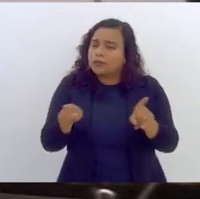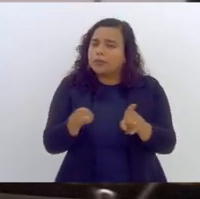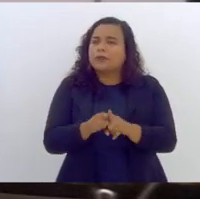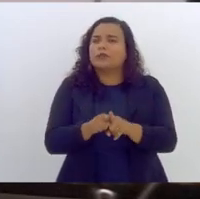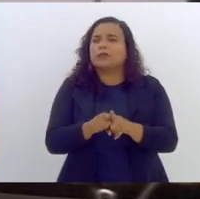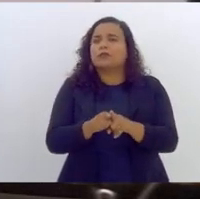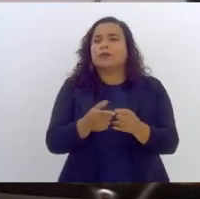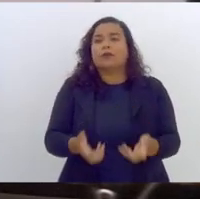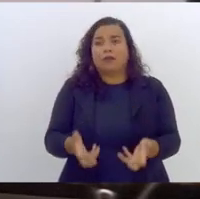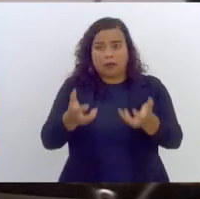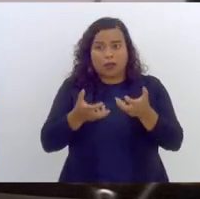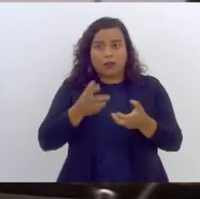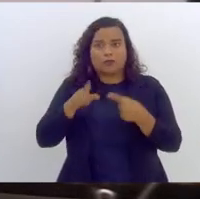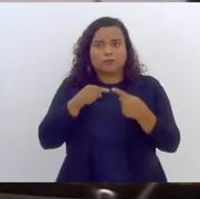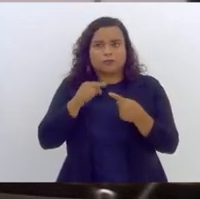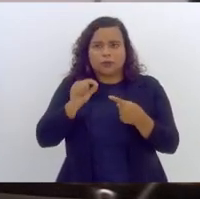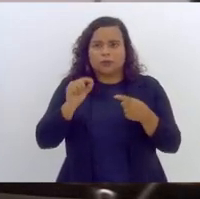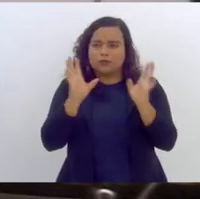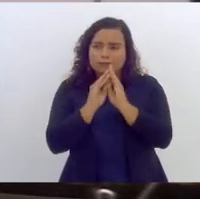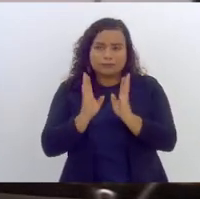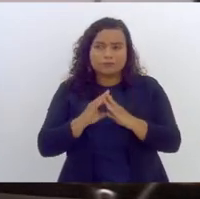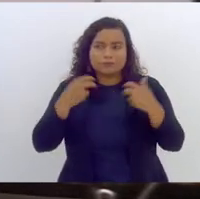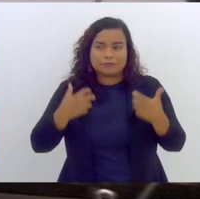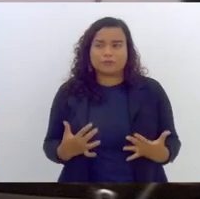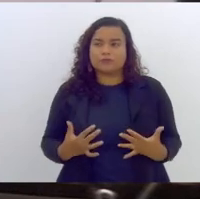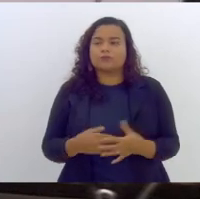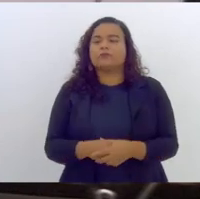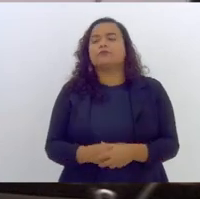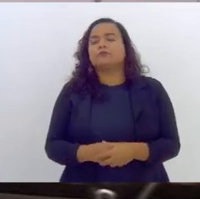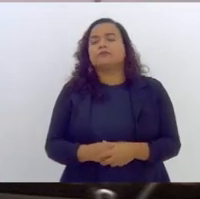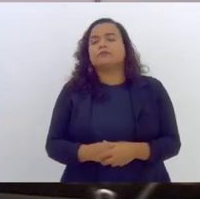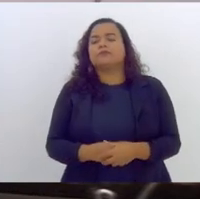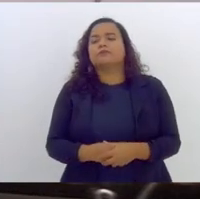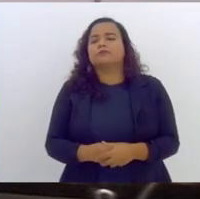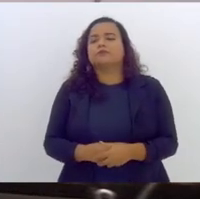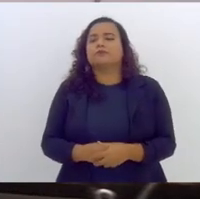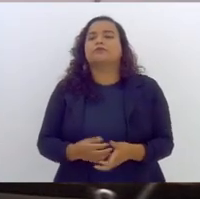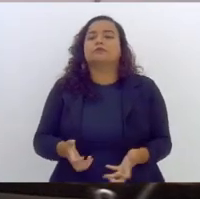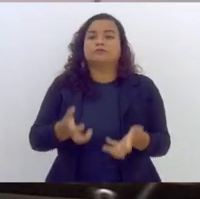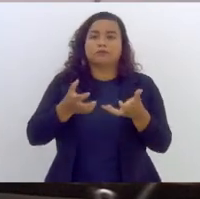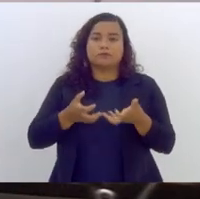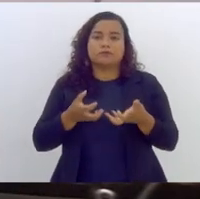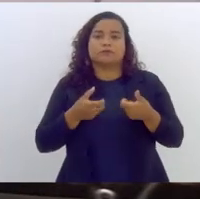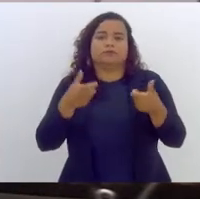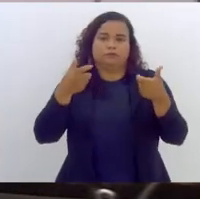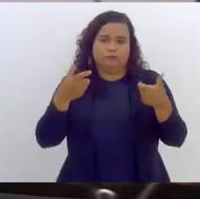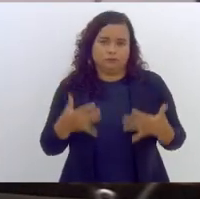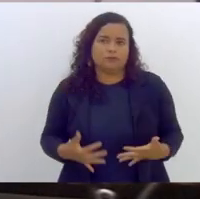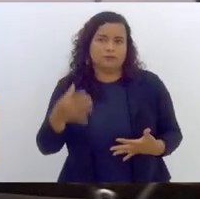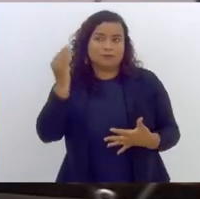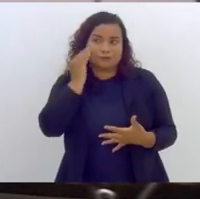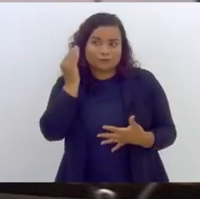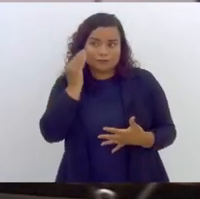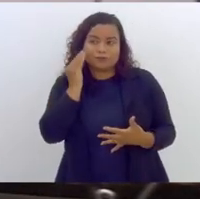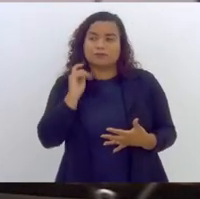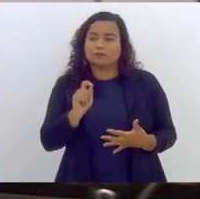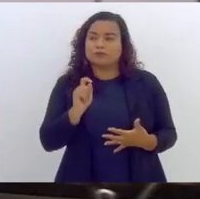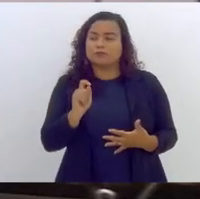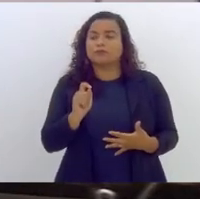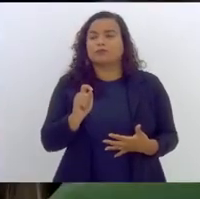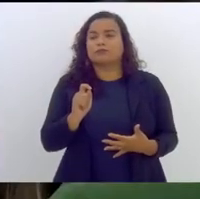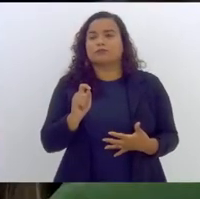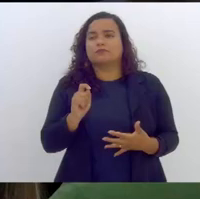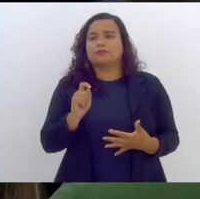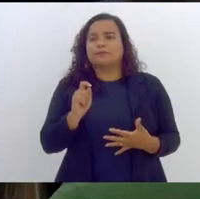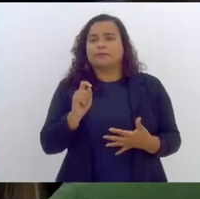pretendo na minha breve fala tentar esclarecer na medida da minha possibilidade não